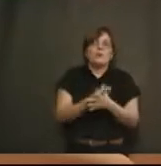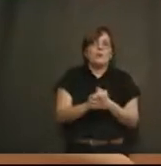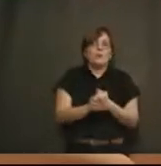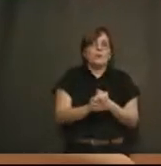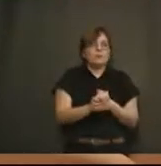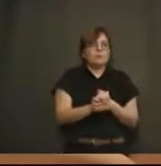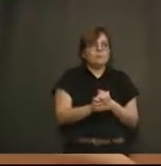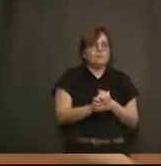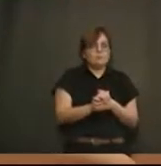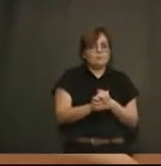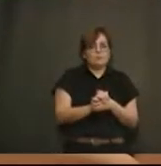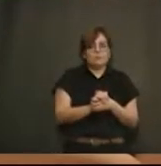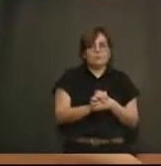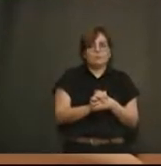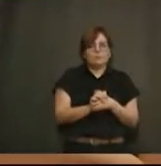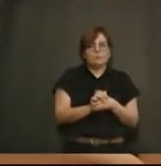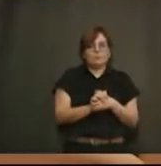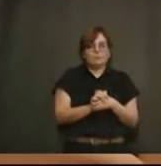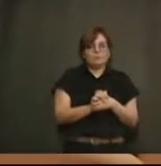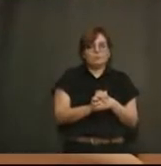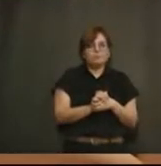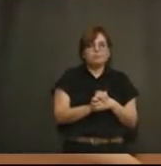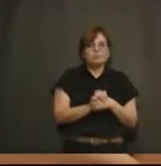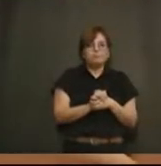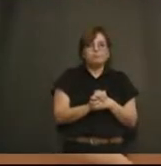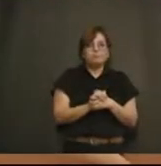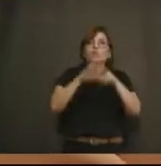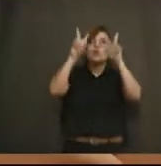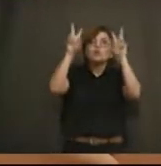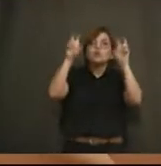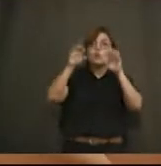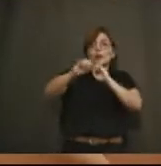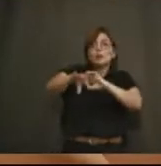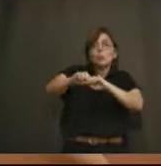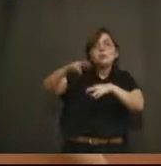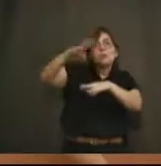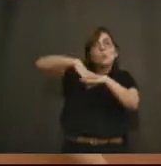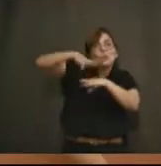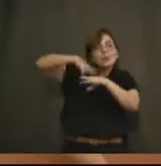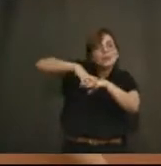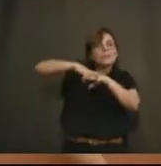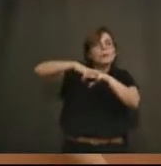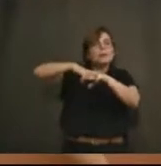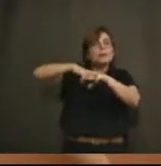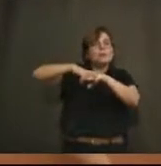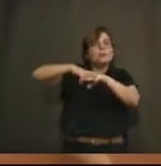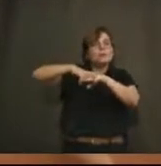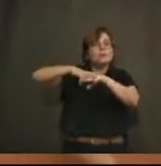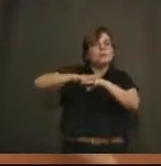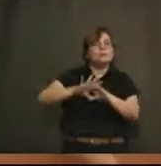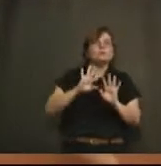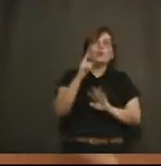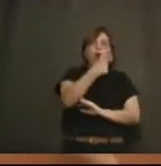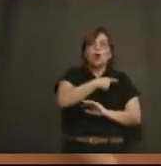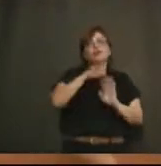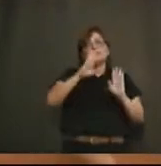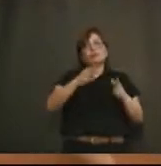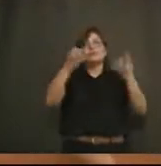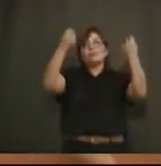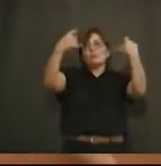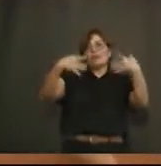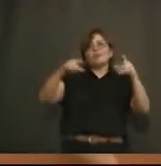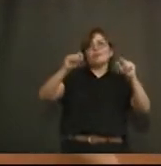a questão da educação matemática, já que a gente está falando assim, ela